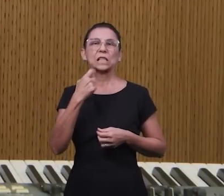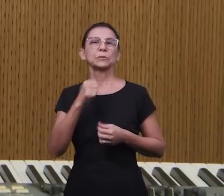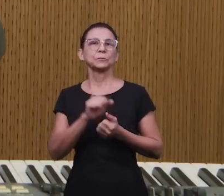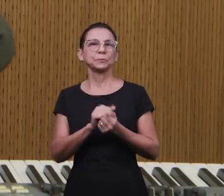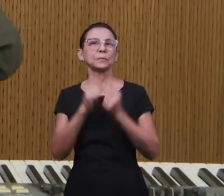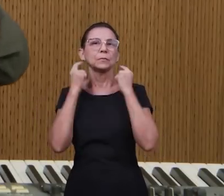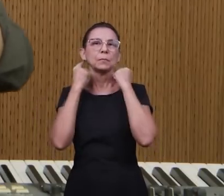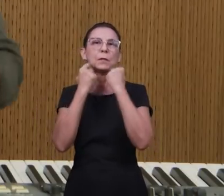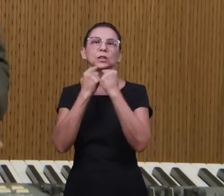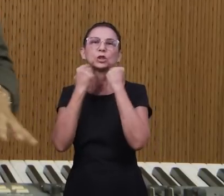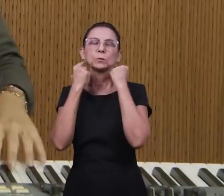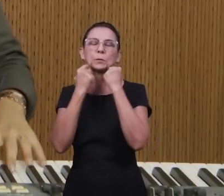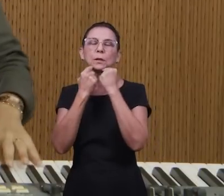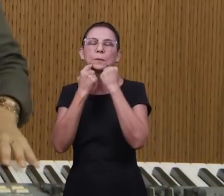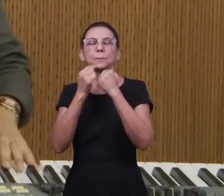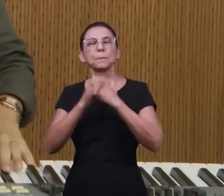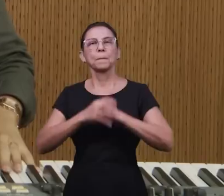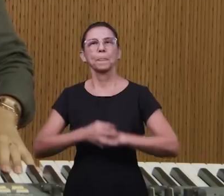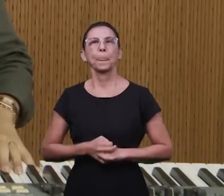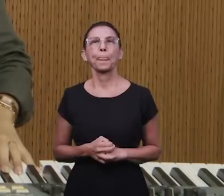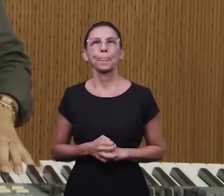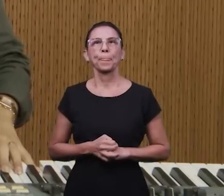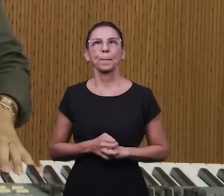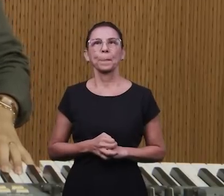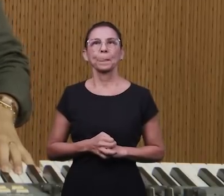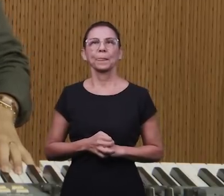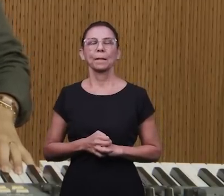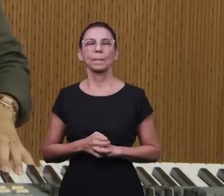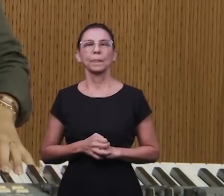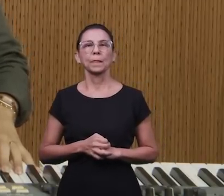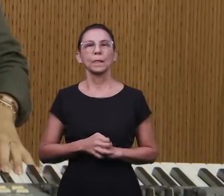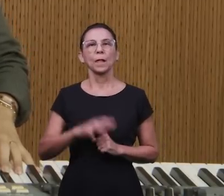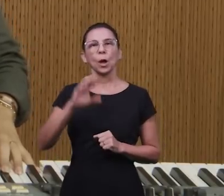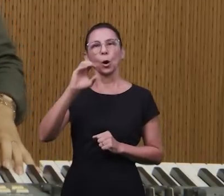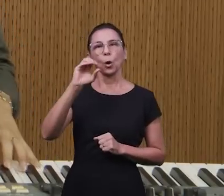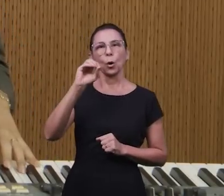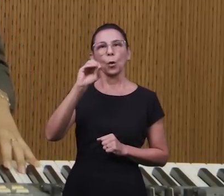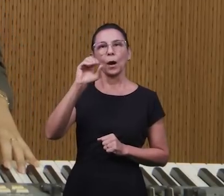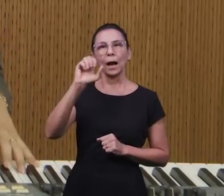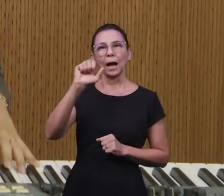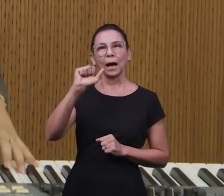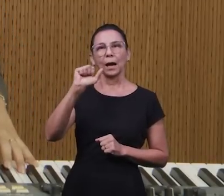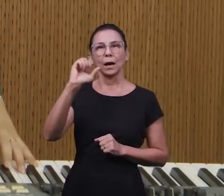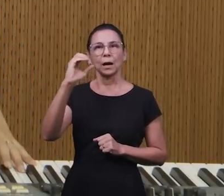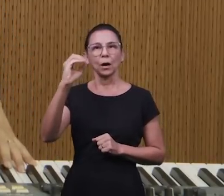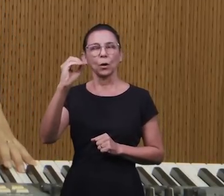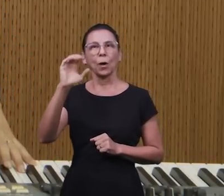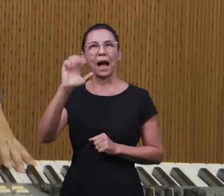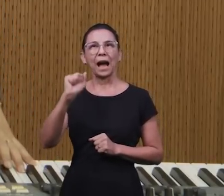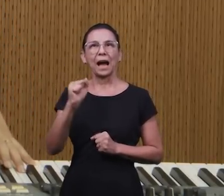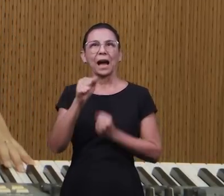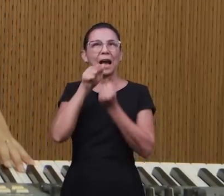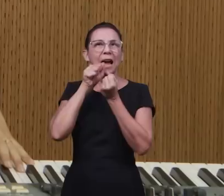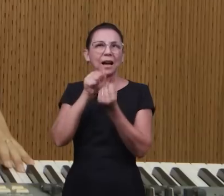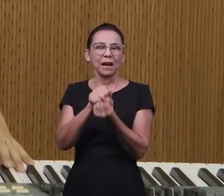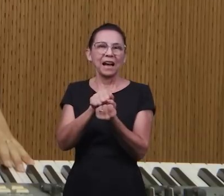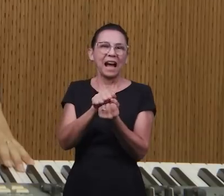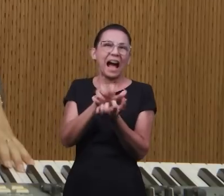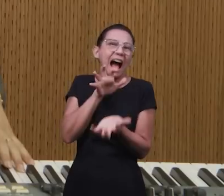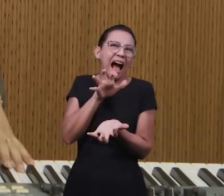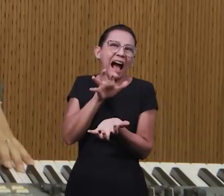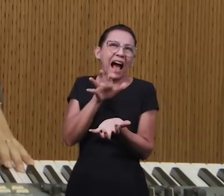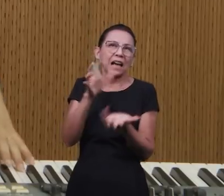dente, mandíbula e O, A, O, A. Veja que você não precisa abrir o